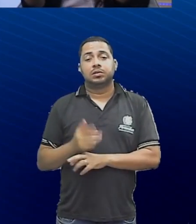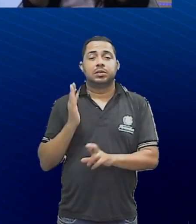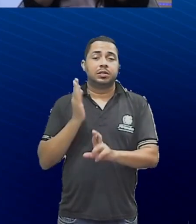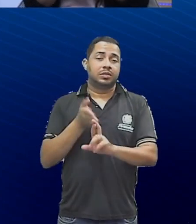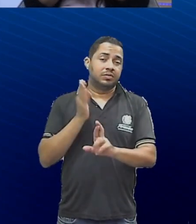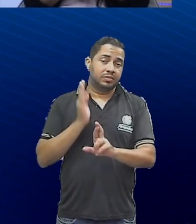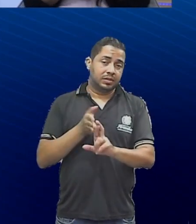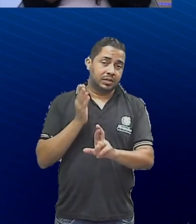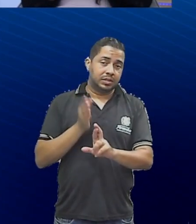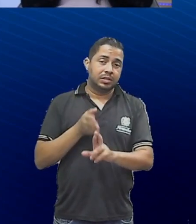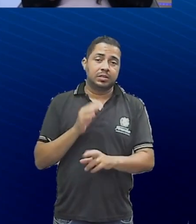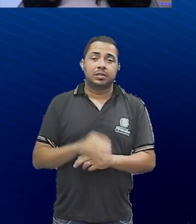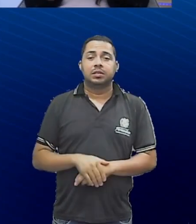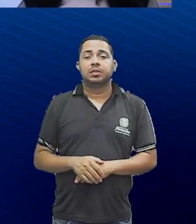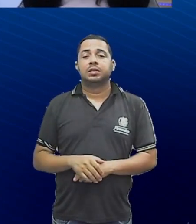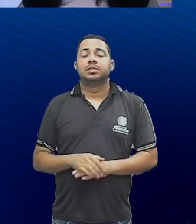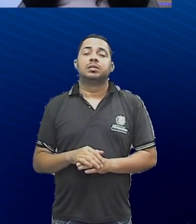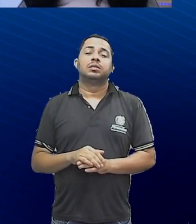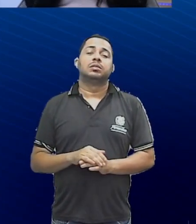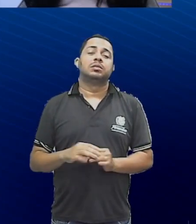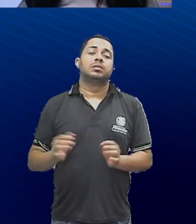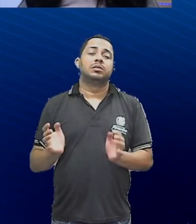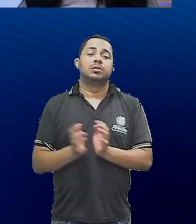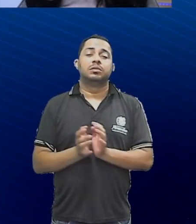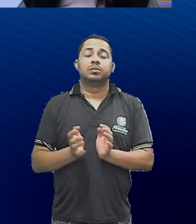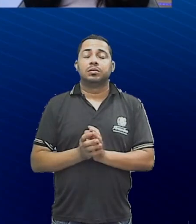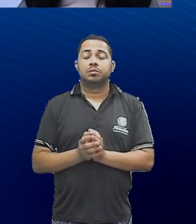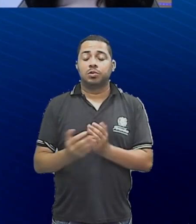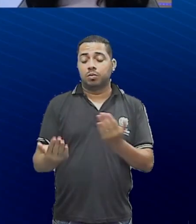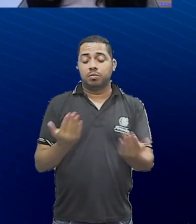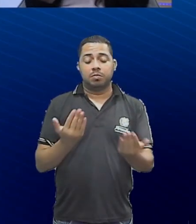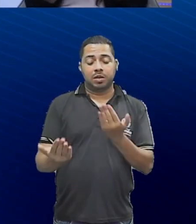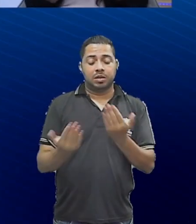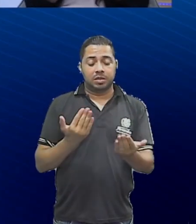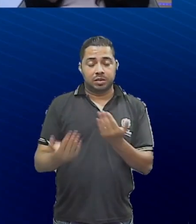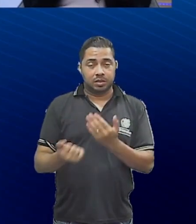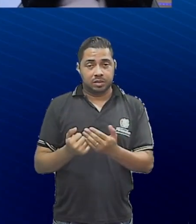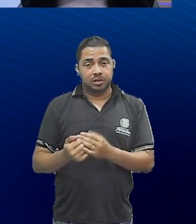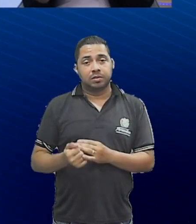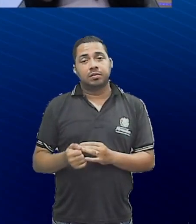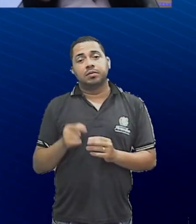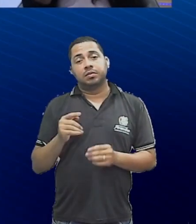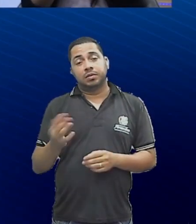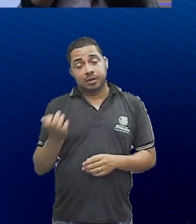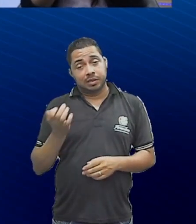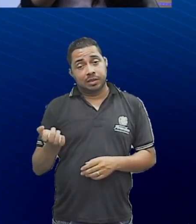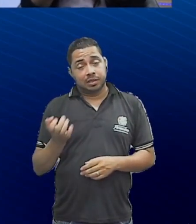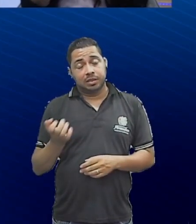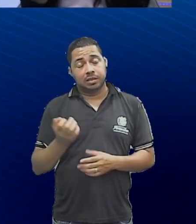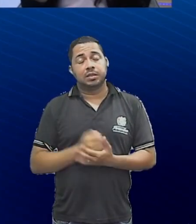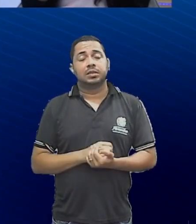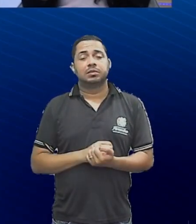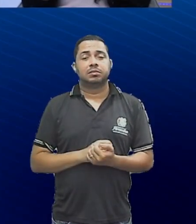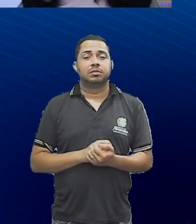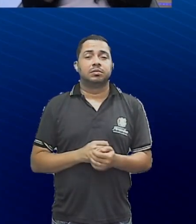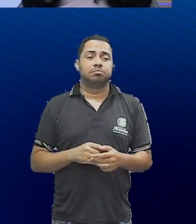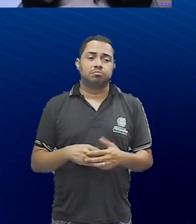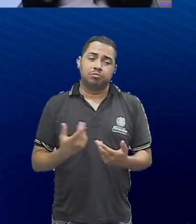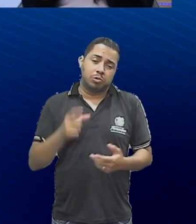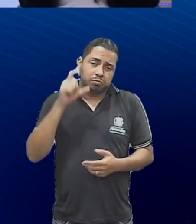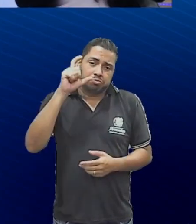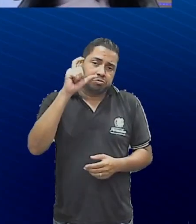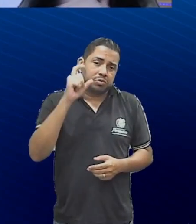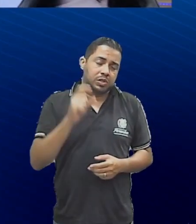referência, tá? Que é o grupo comparativo, em que você se compara e almeja ser